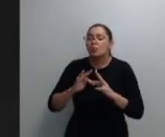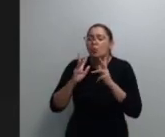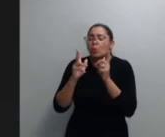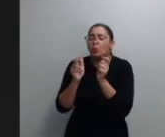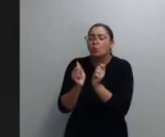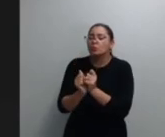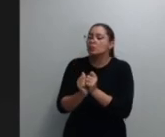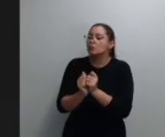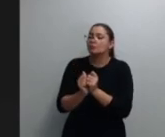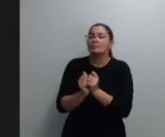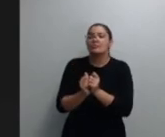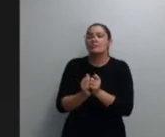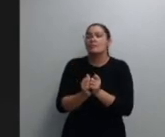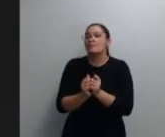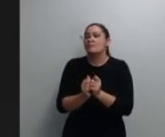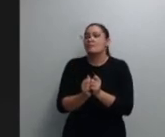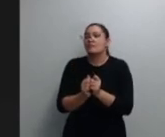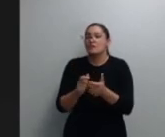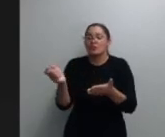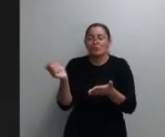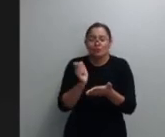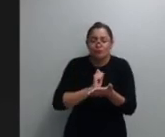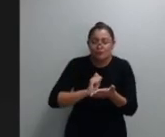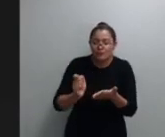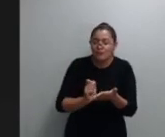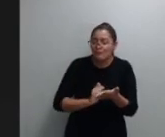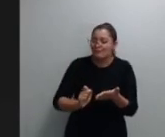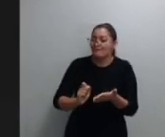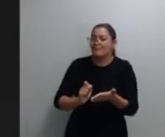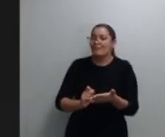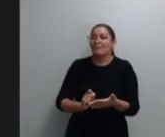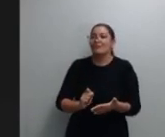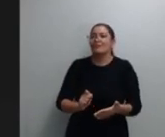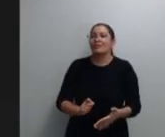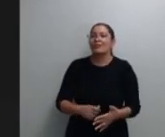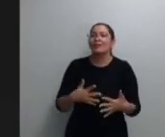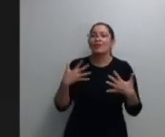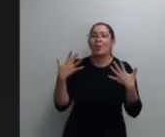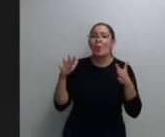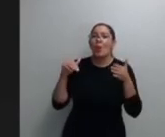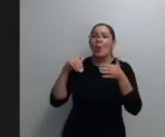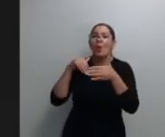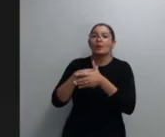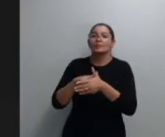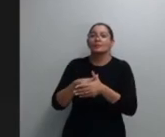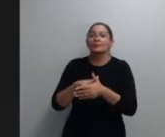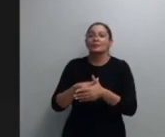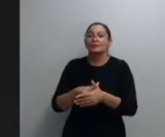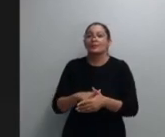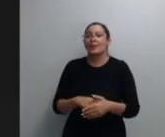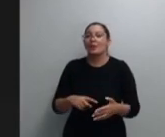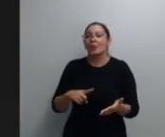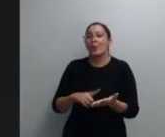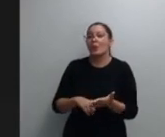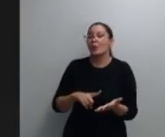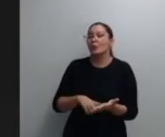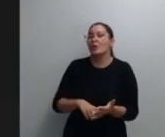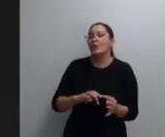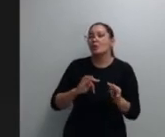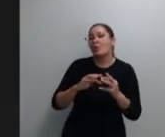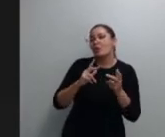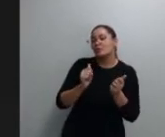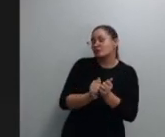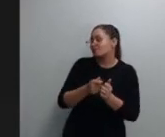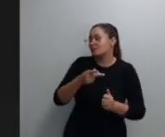subscrevo embora a minha assinatura nada acrescente ao brilhantismo do seu voto mas eu concordo inteiramente com tudo que vossa excelência